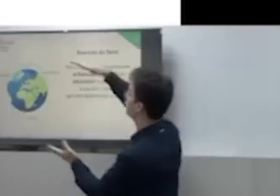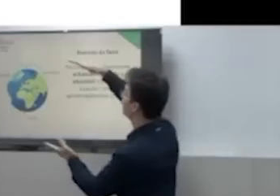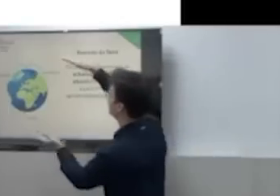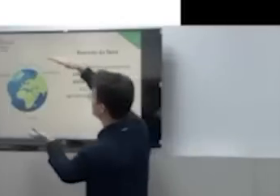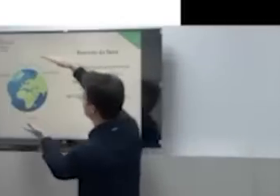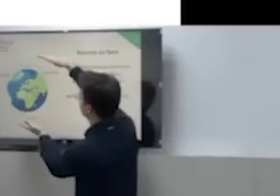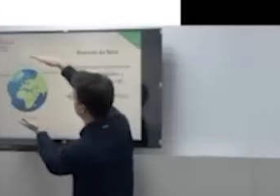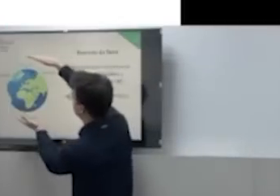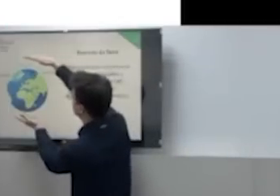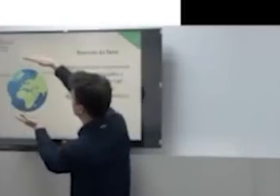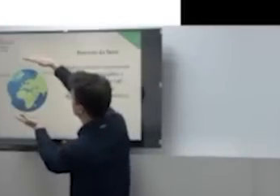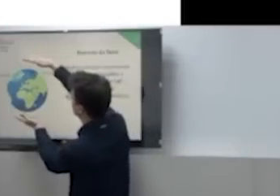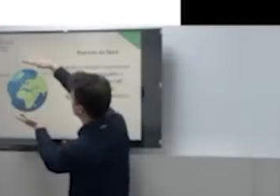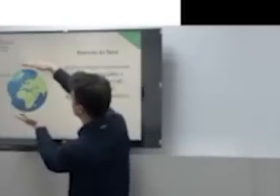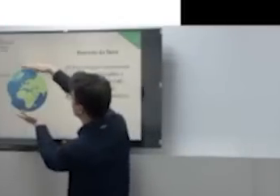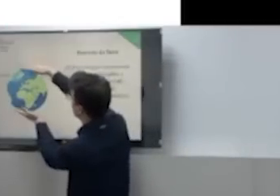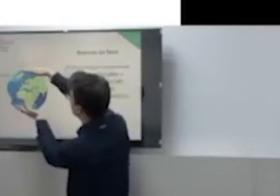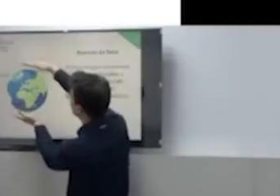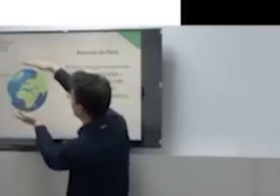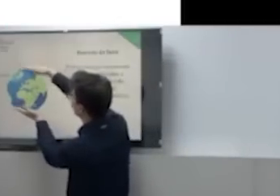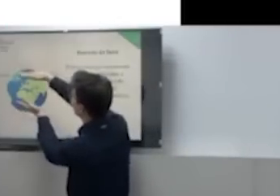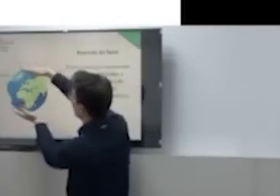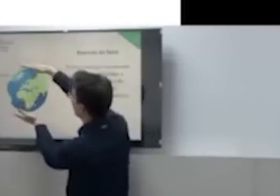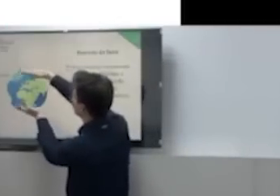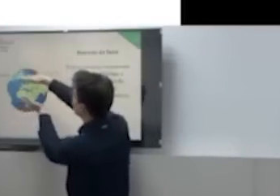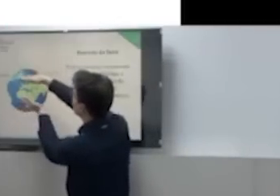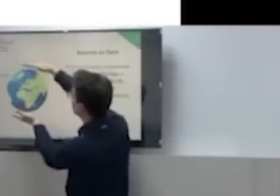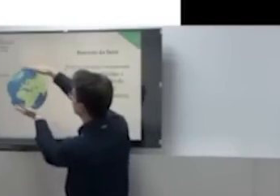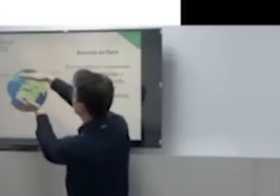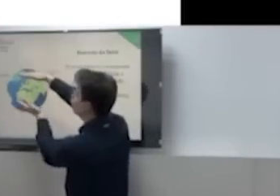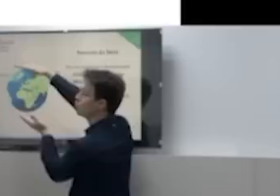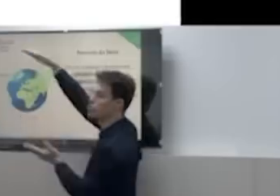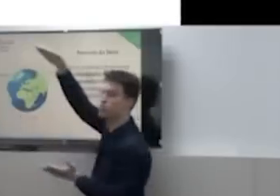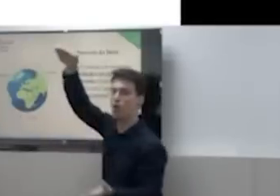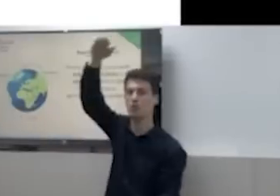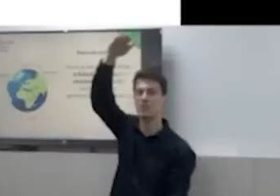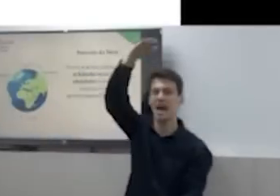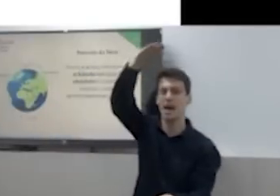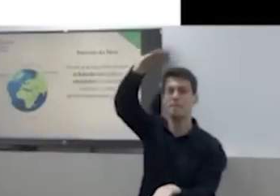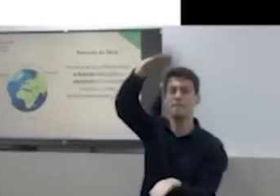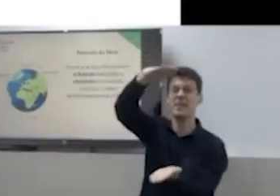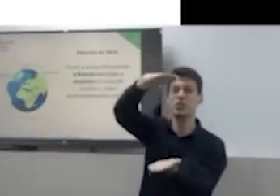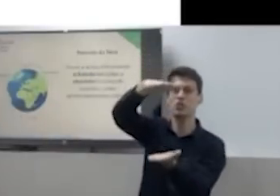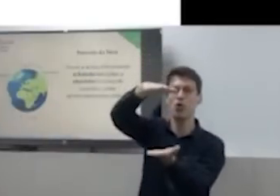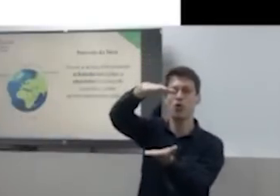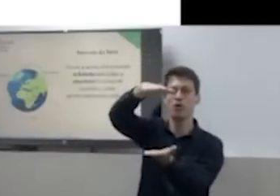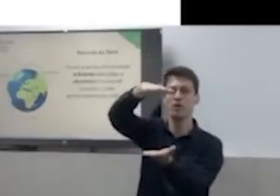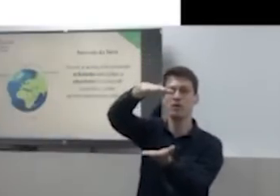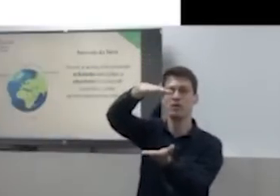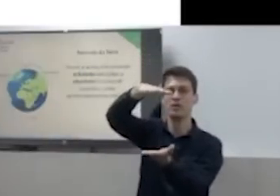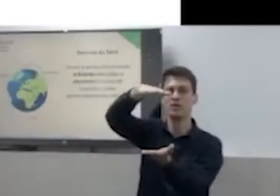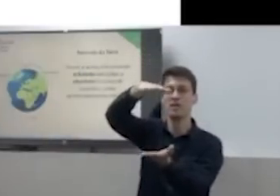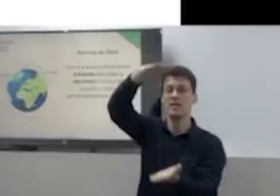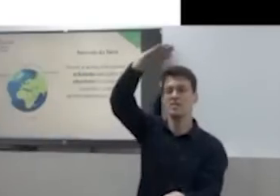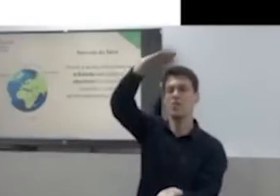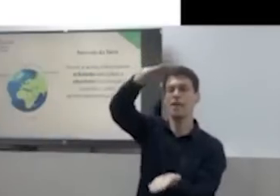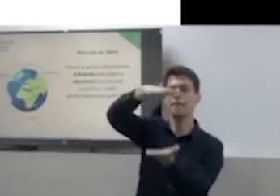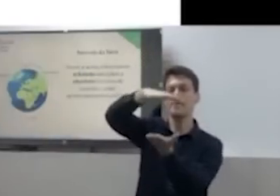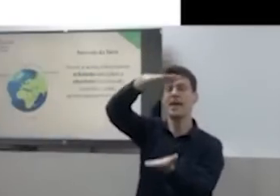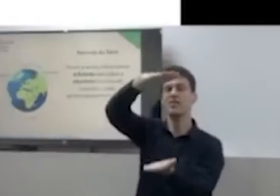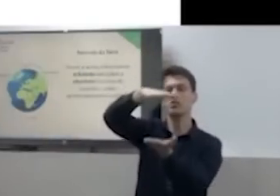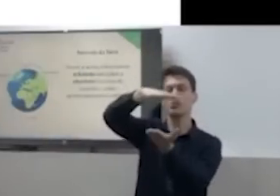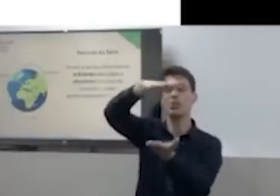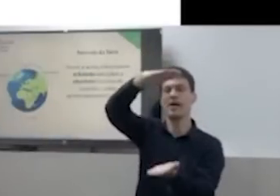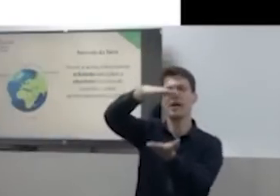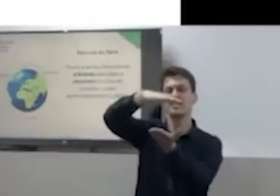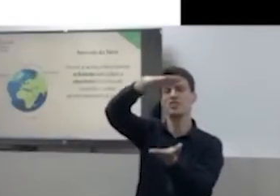tem fez com que esse planeta se achatasse nos polos, apertou. Se